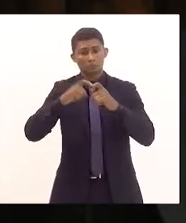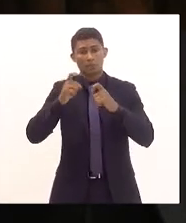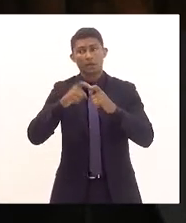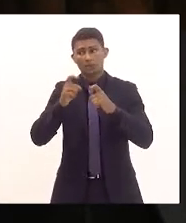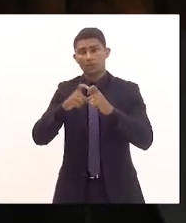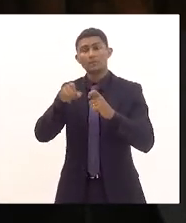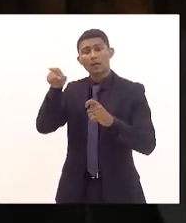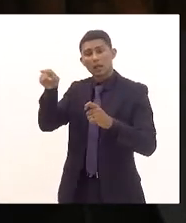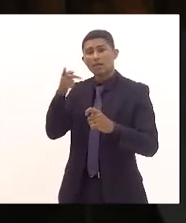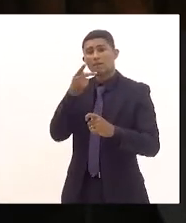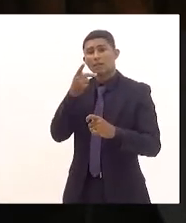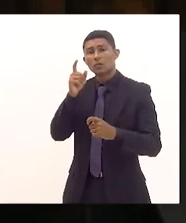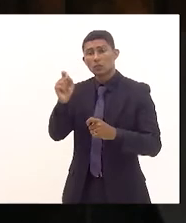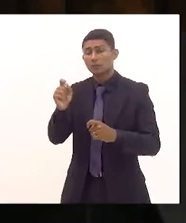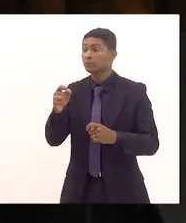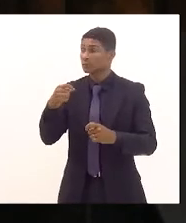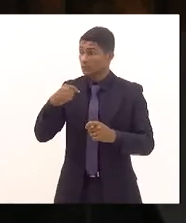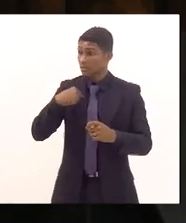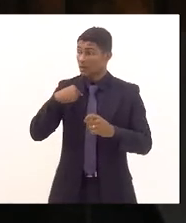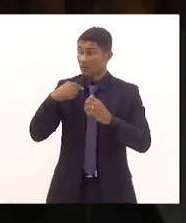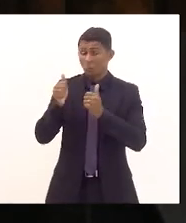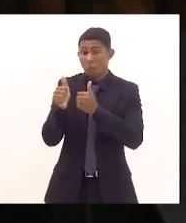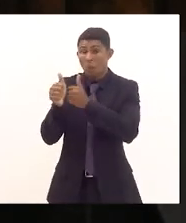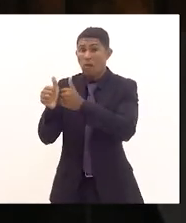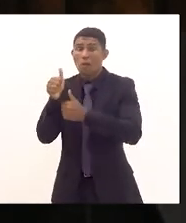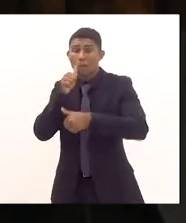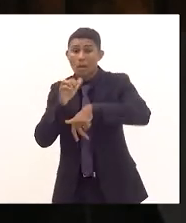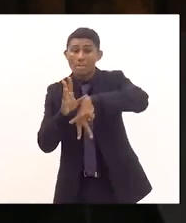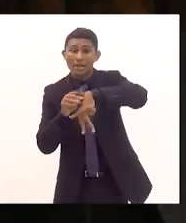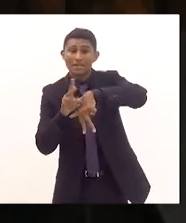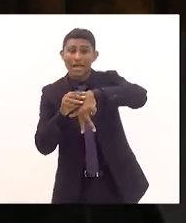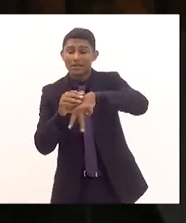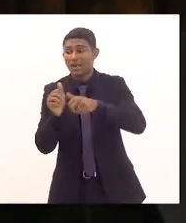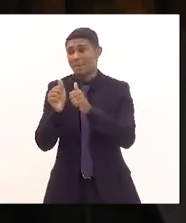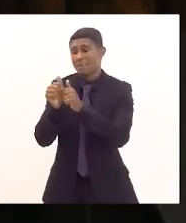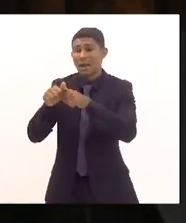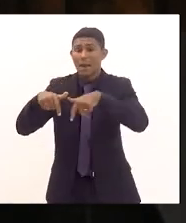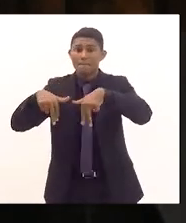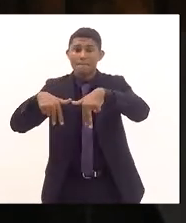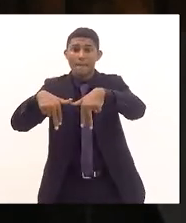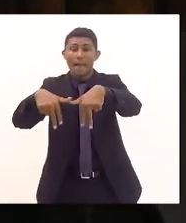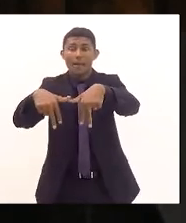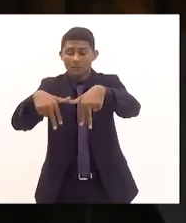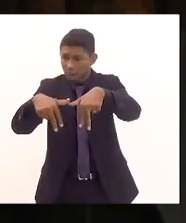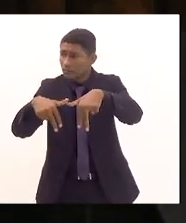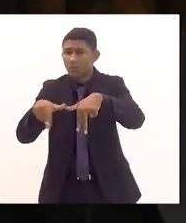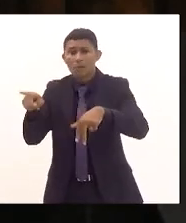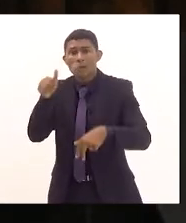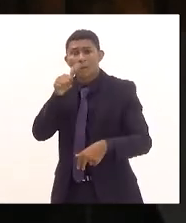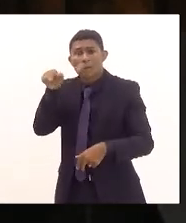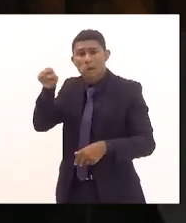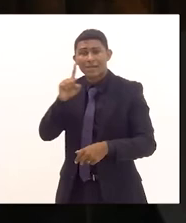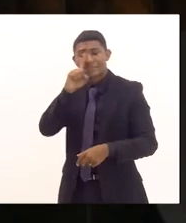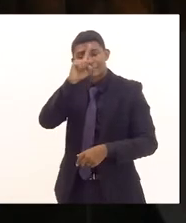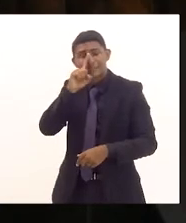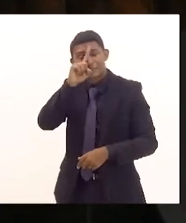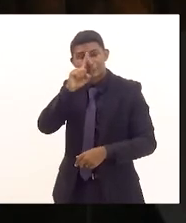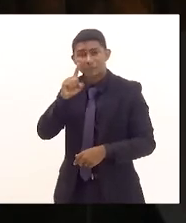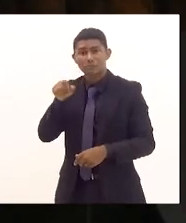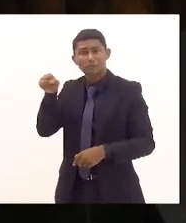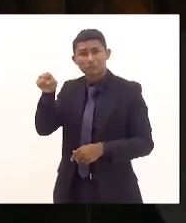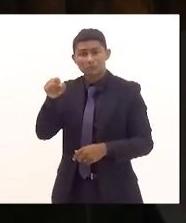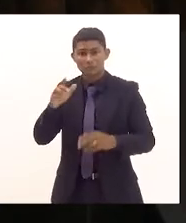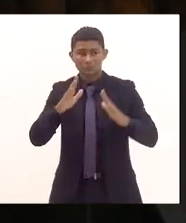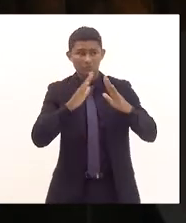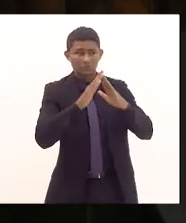relatou que acompanhou a pé uma paciente do pré-natal de alto risco de um posto de saúde perto